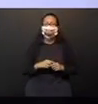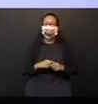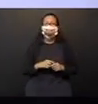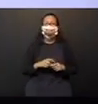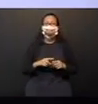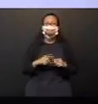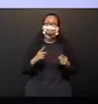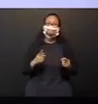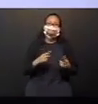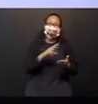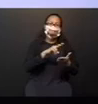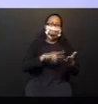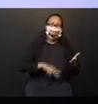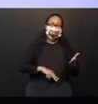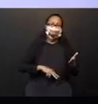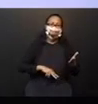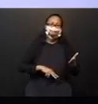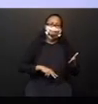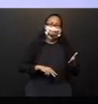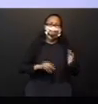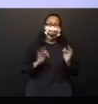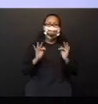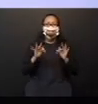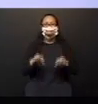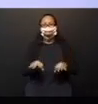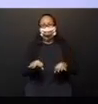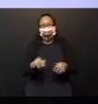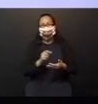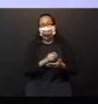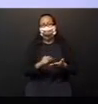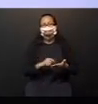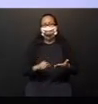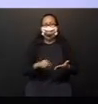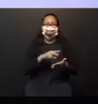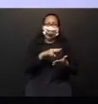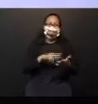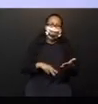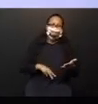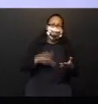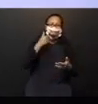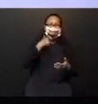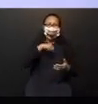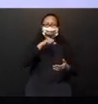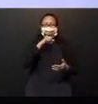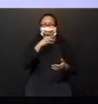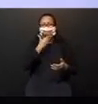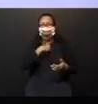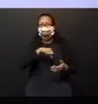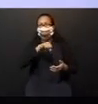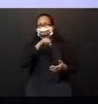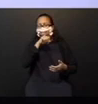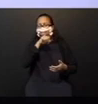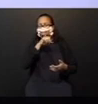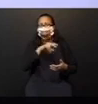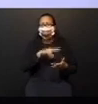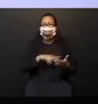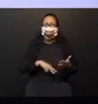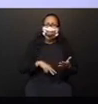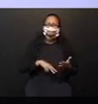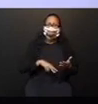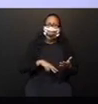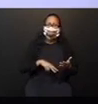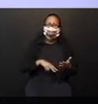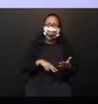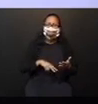de estar lendo. Na hora que você terminar de escrever, leia a sua frase, leia para sua mamãe, leia para o seu papai. Veja se no seu ouvido ela